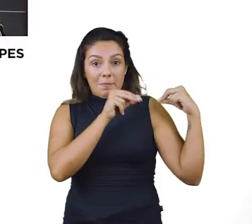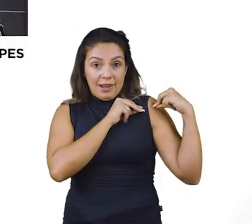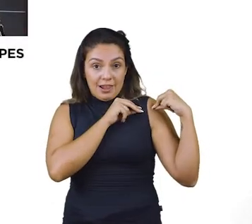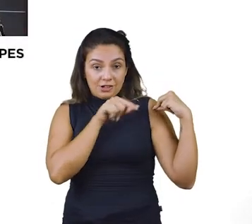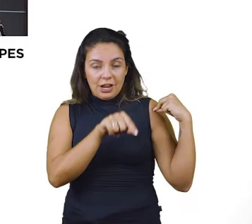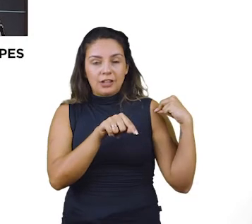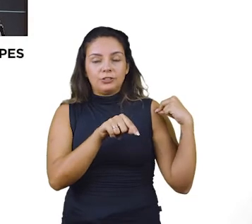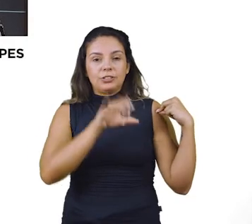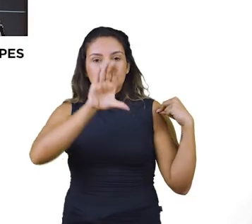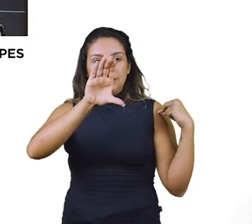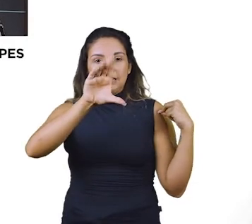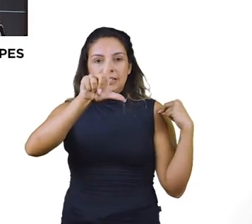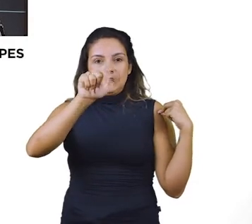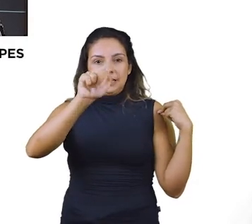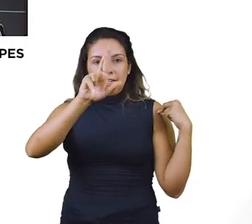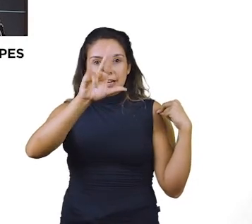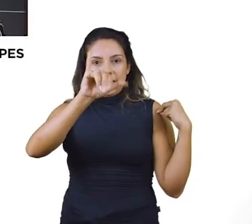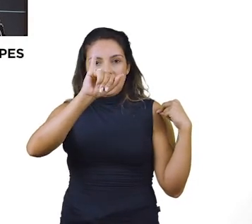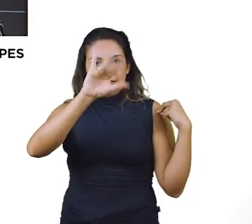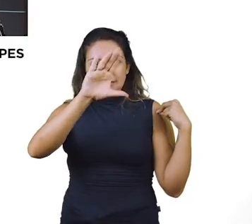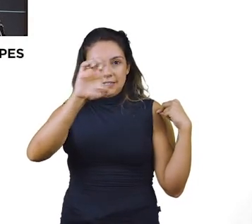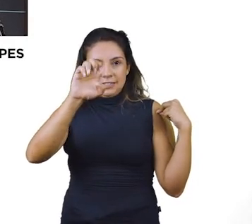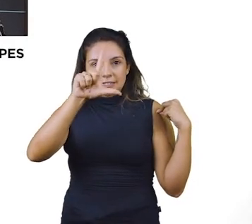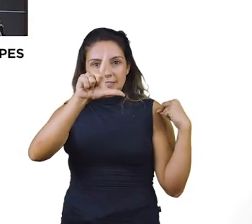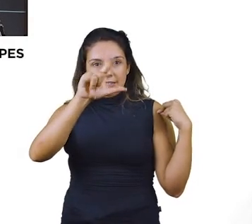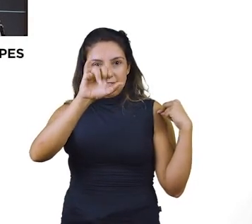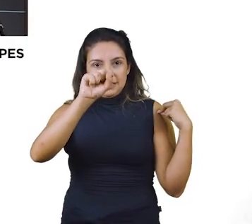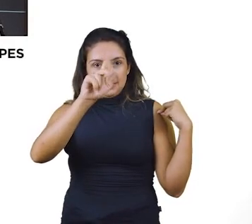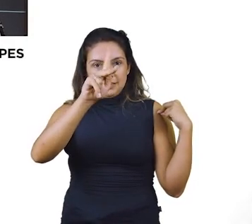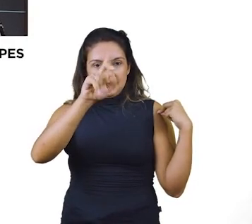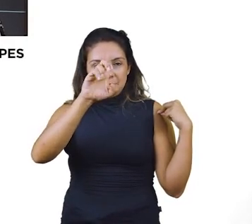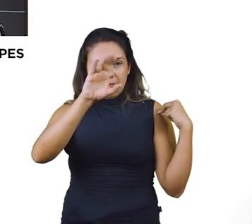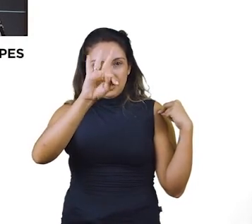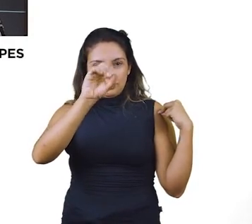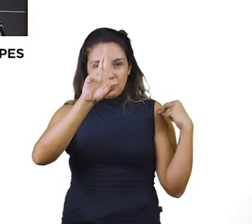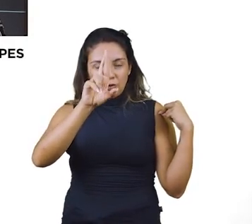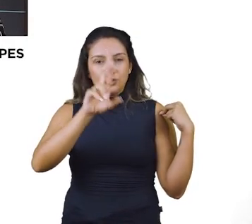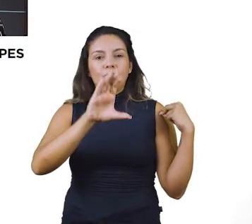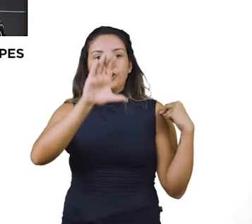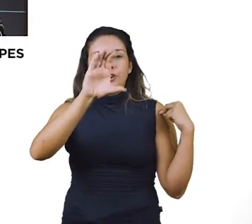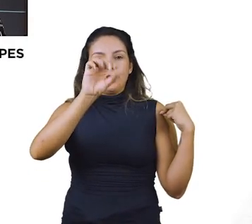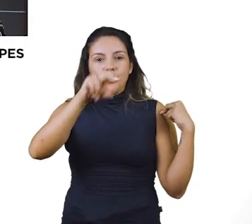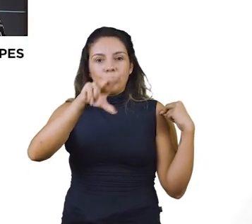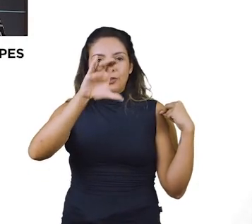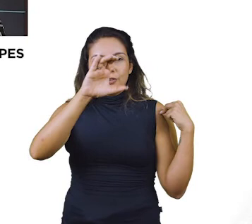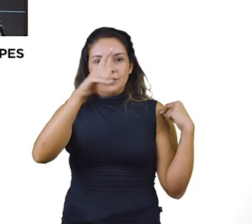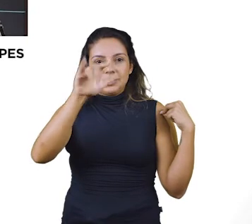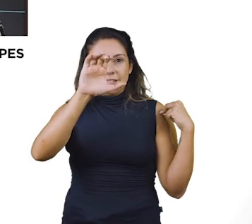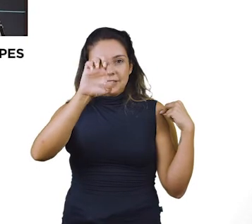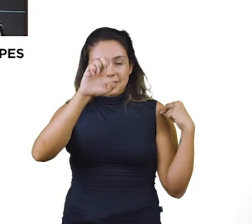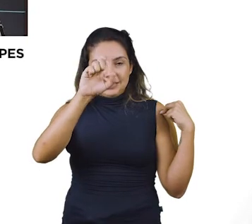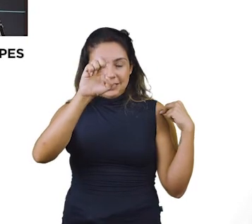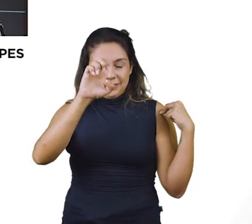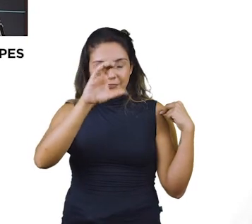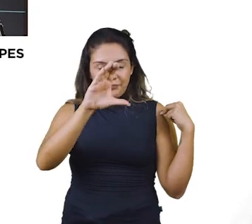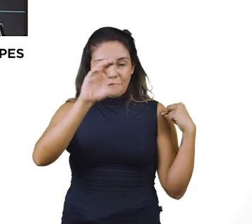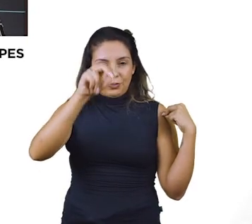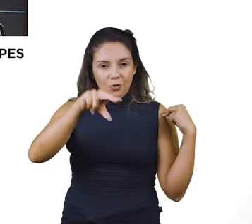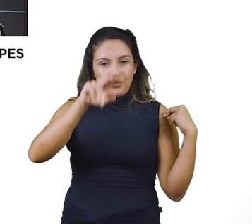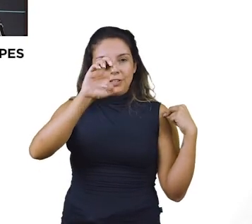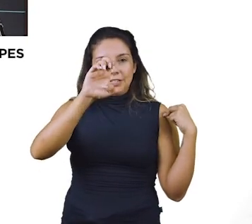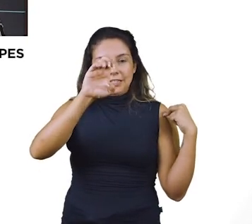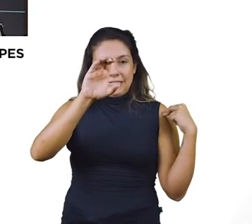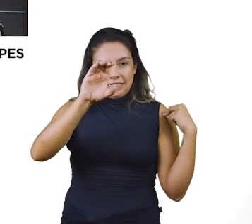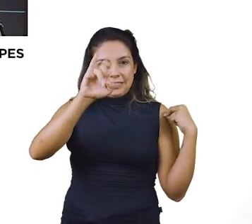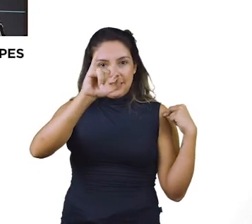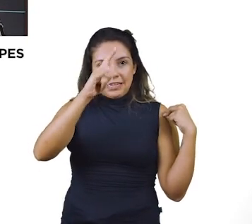Neto, Clarice Lispector, Conceição Evaristo e José Eduardo Agualusa. O evento está formatado, a gente em breve, acredito,